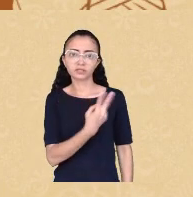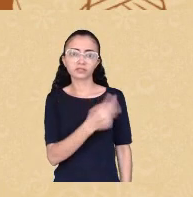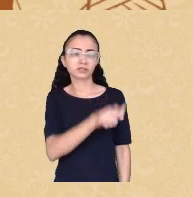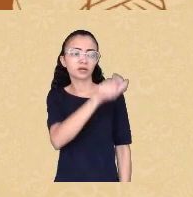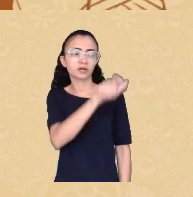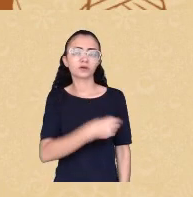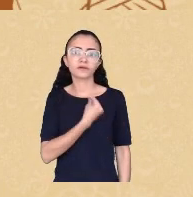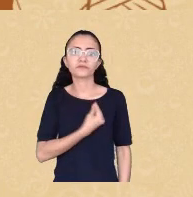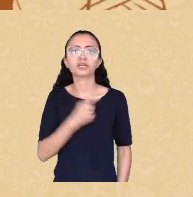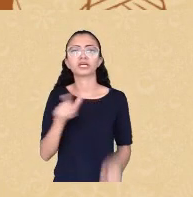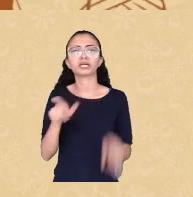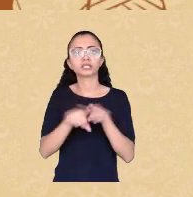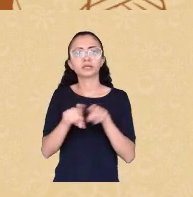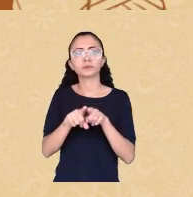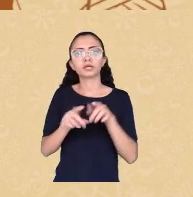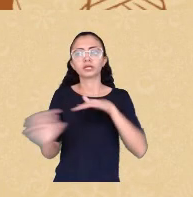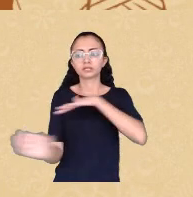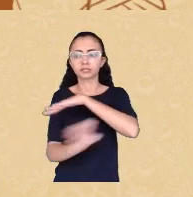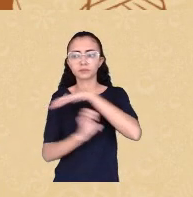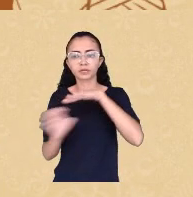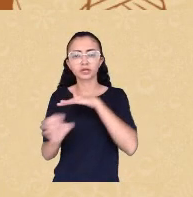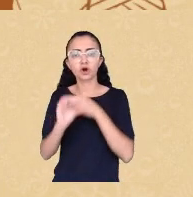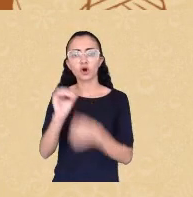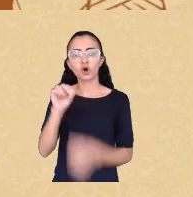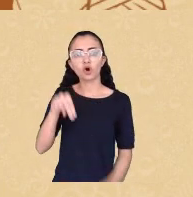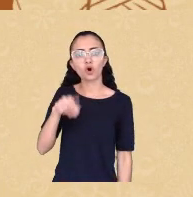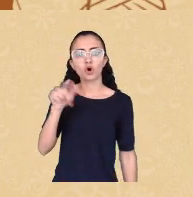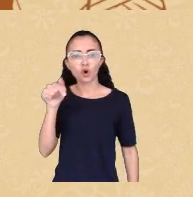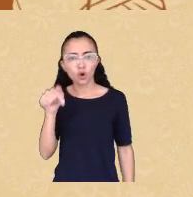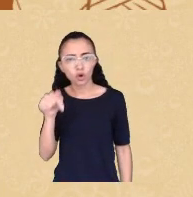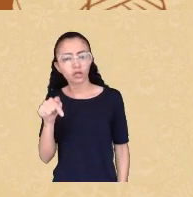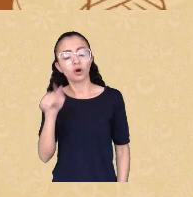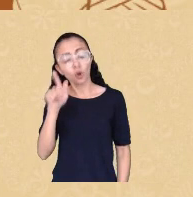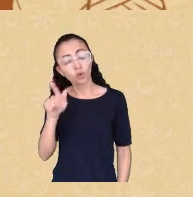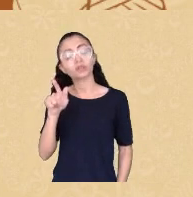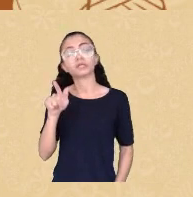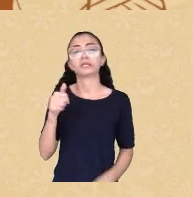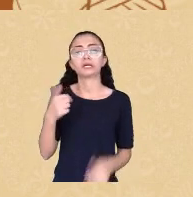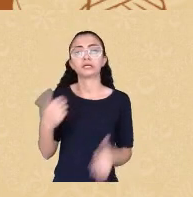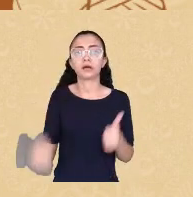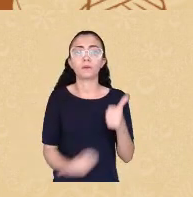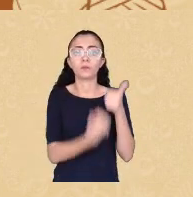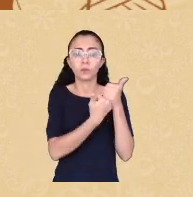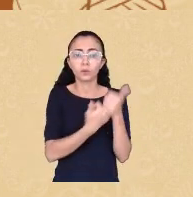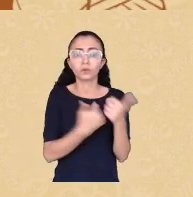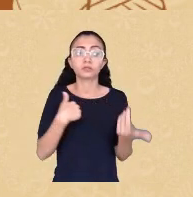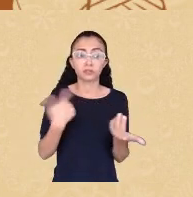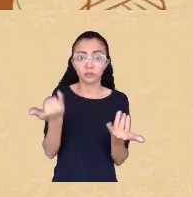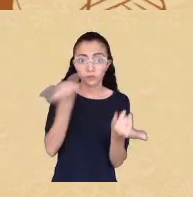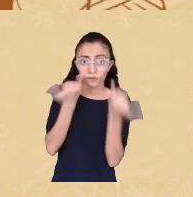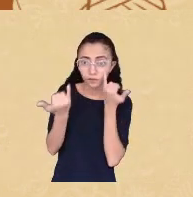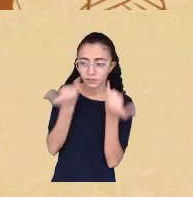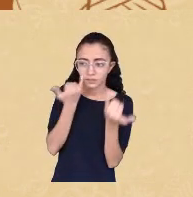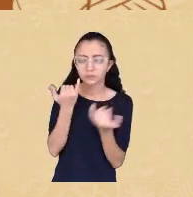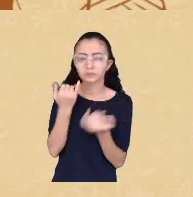articulando comunitariamente, o nível nacional. Então, isso é um dado relevante também de cuidado de saúde